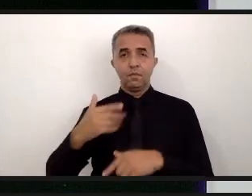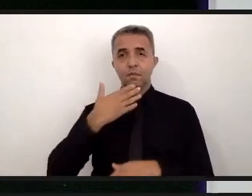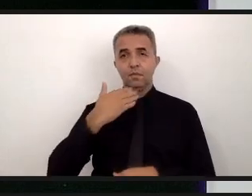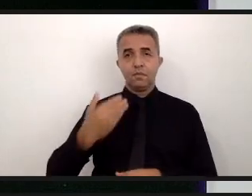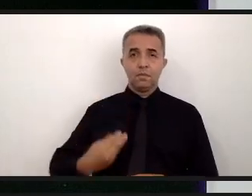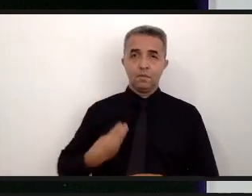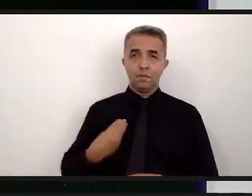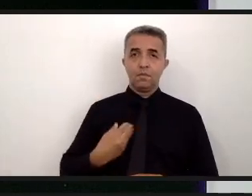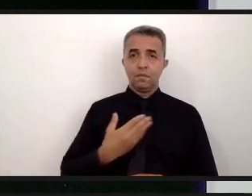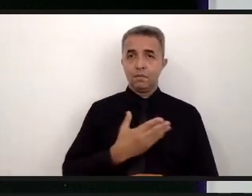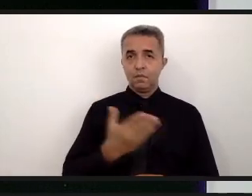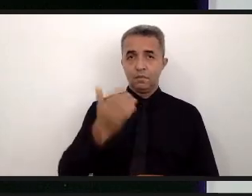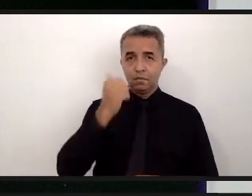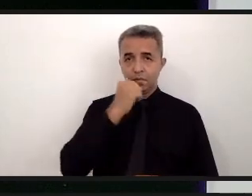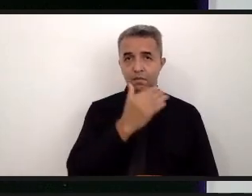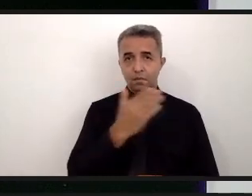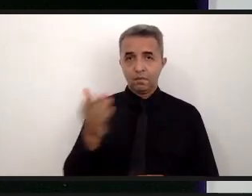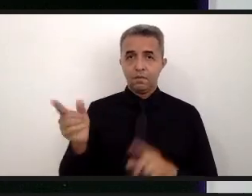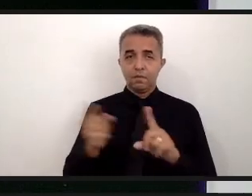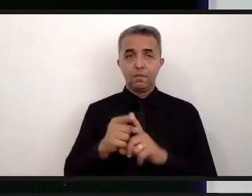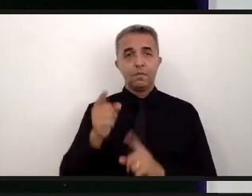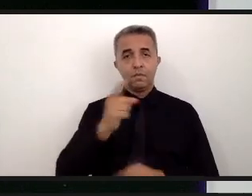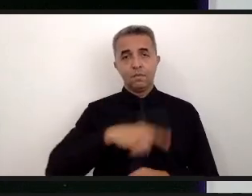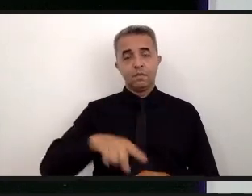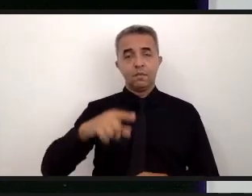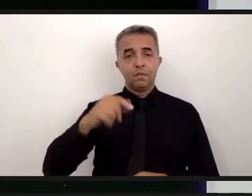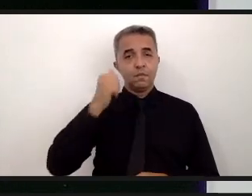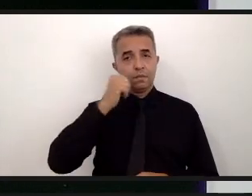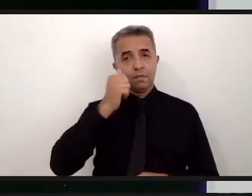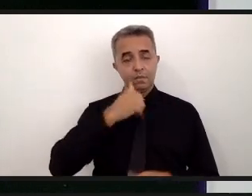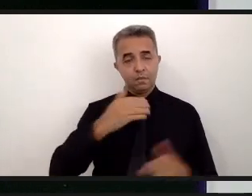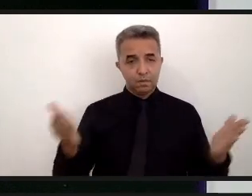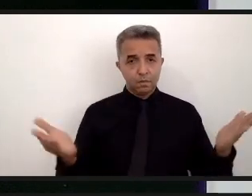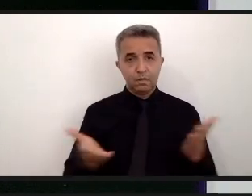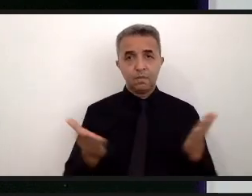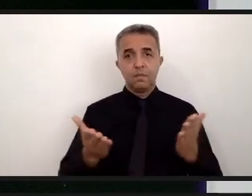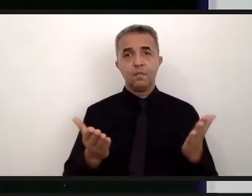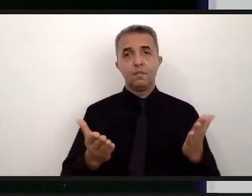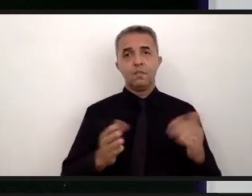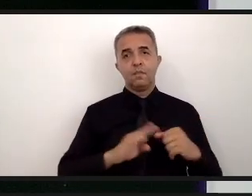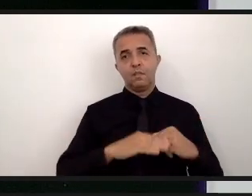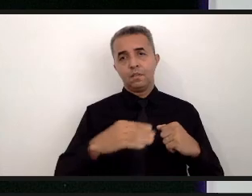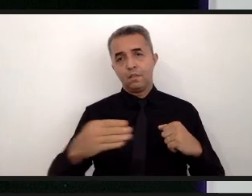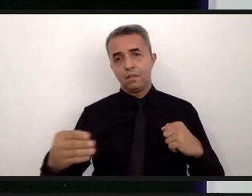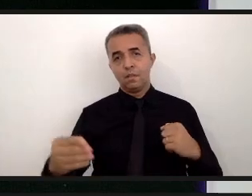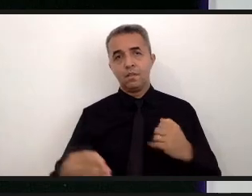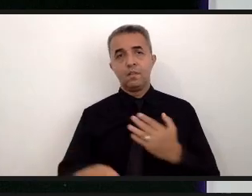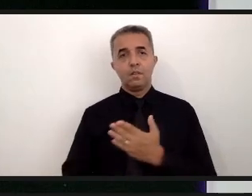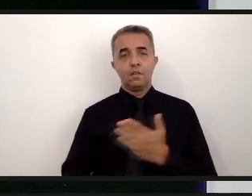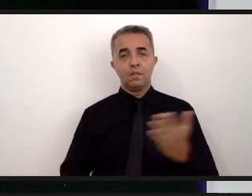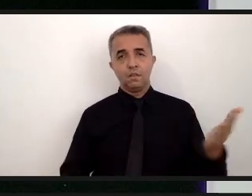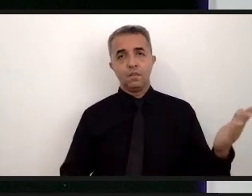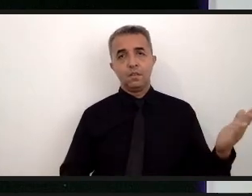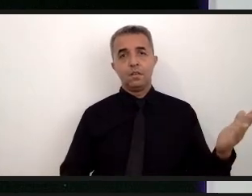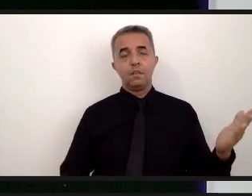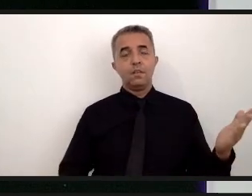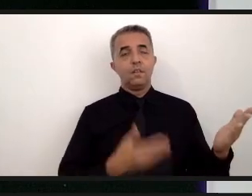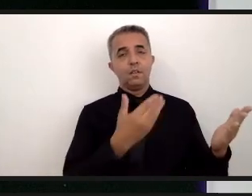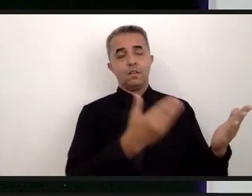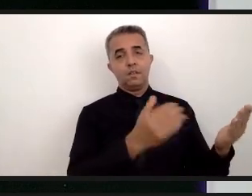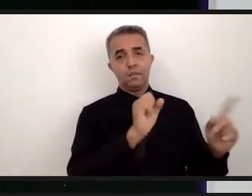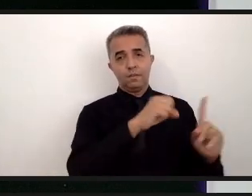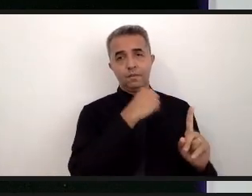nós, mulheres do novo milênio. E ainda nos dias de hoje, integramos uma sociedade a qual levamos